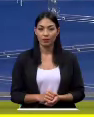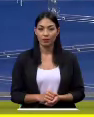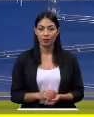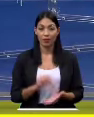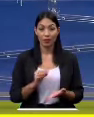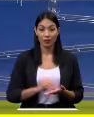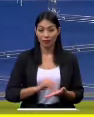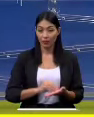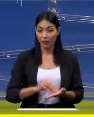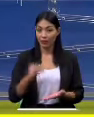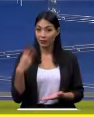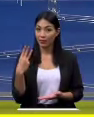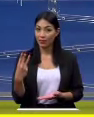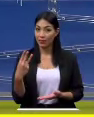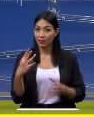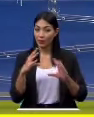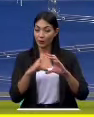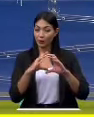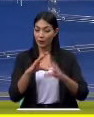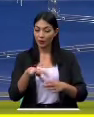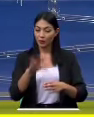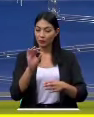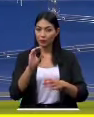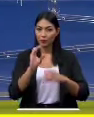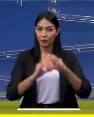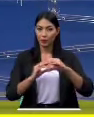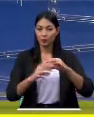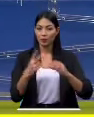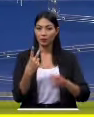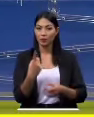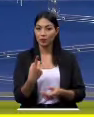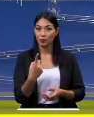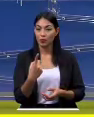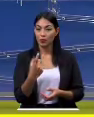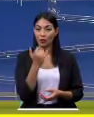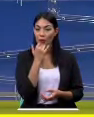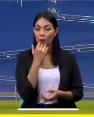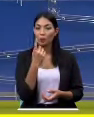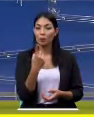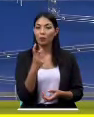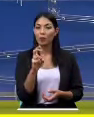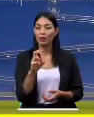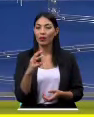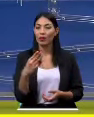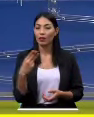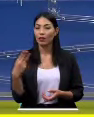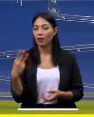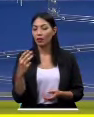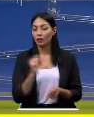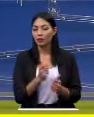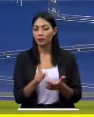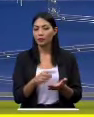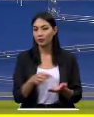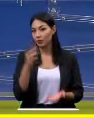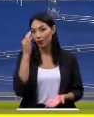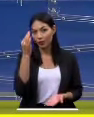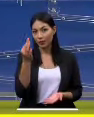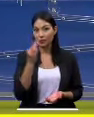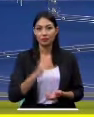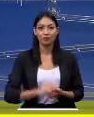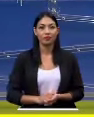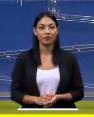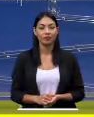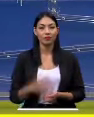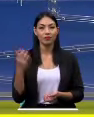4 números, faltam 3. Este é o concurso número 1533 da Time Mania. Fique atento. Bola